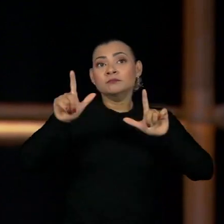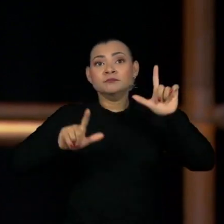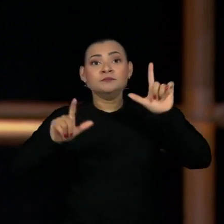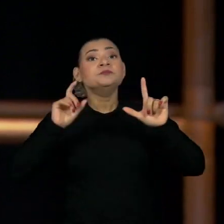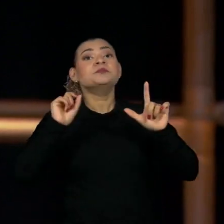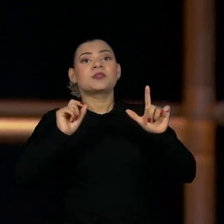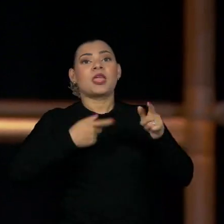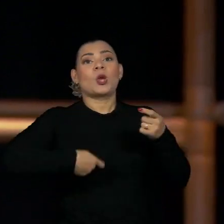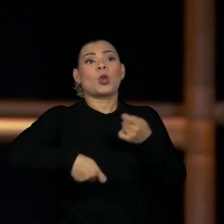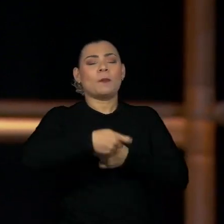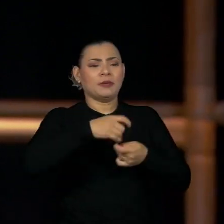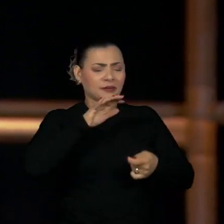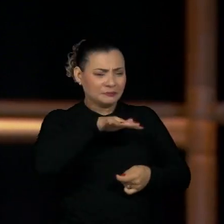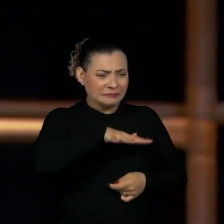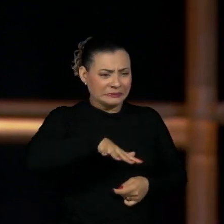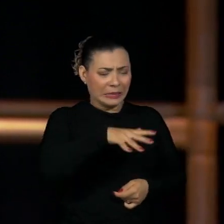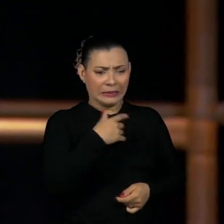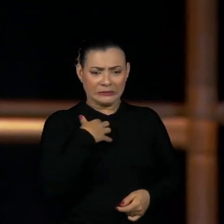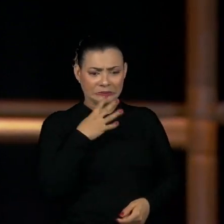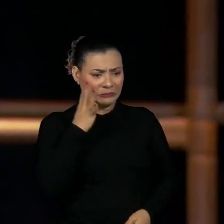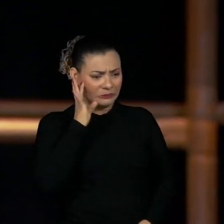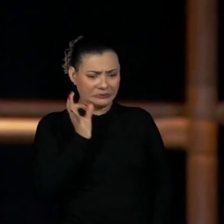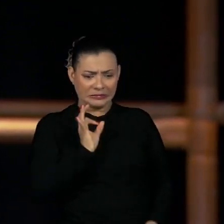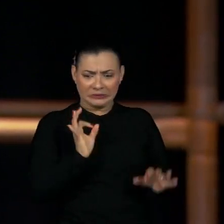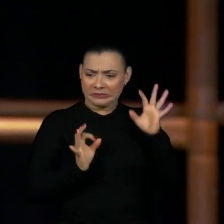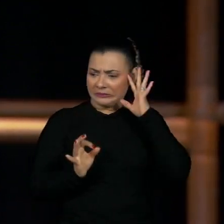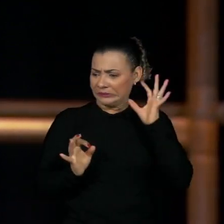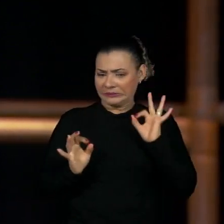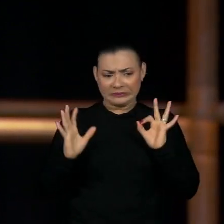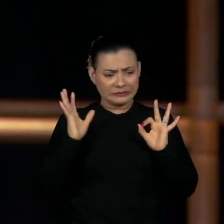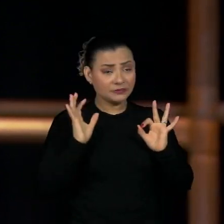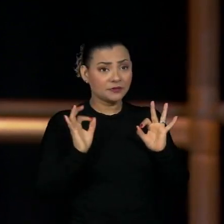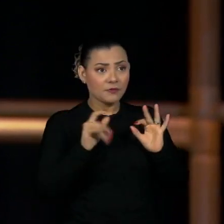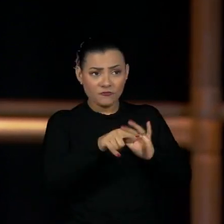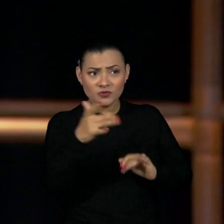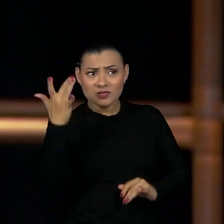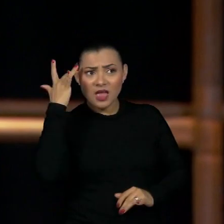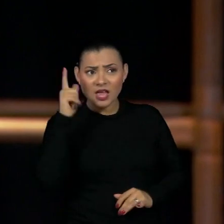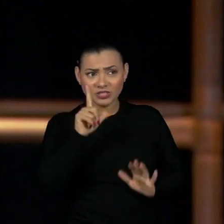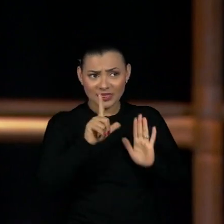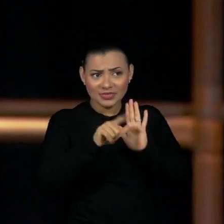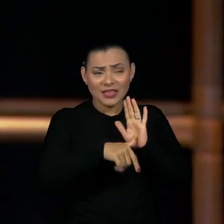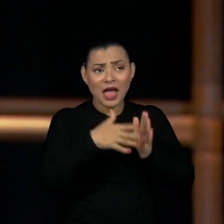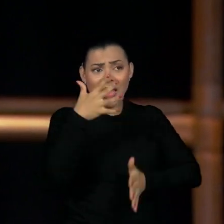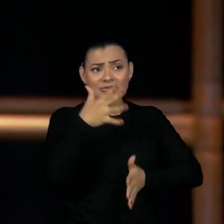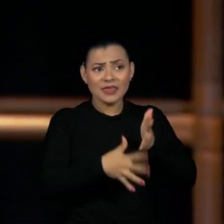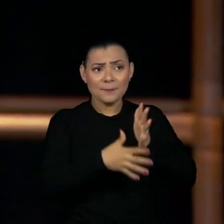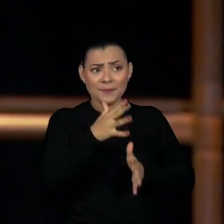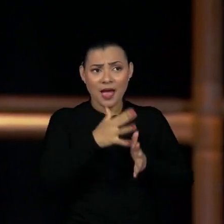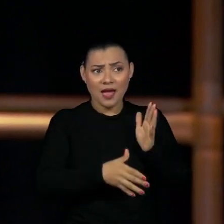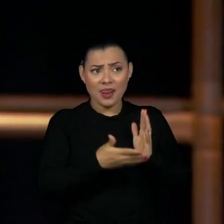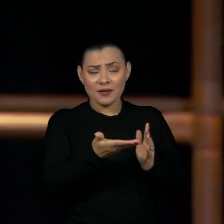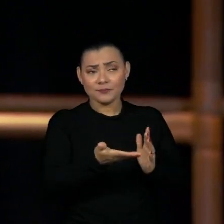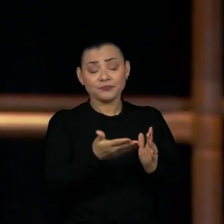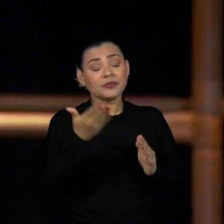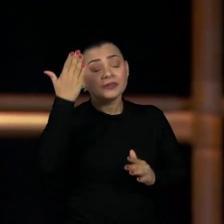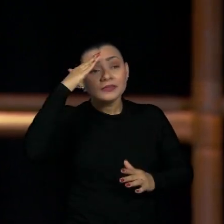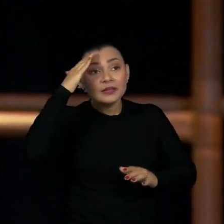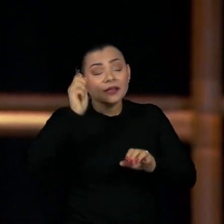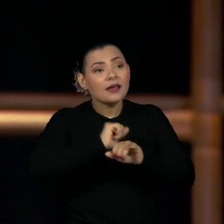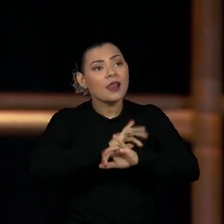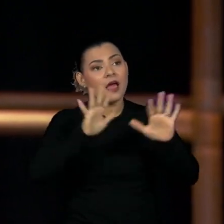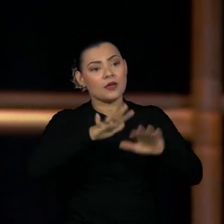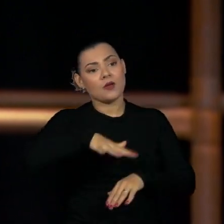o economês. Você acha que isso atrasa esse entendimento do que é a